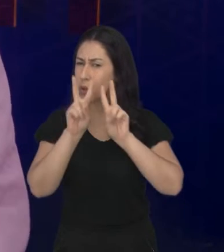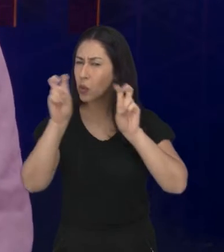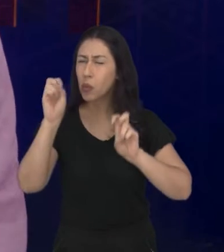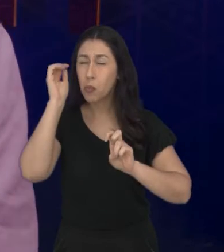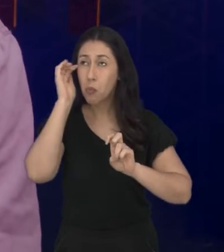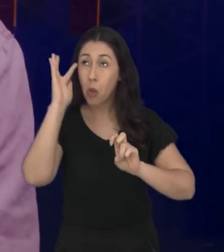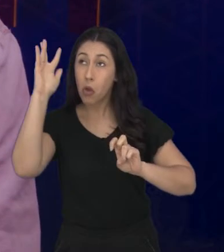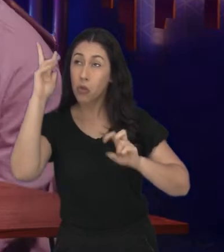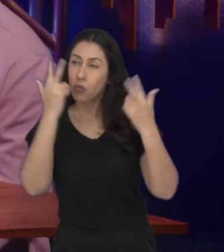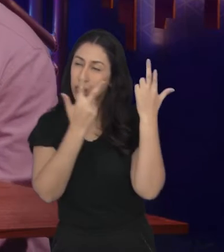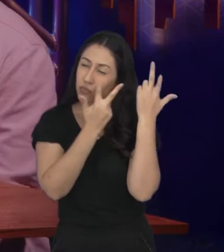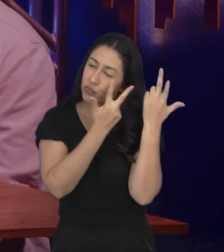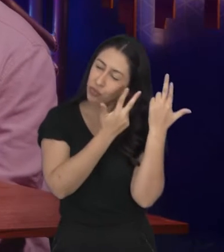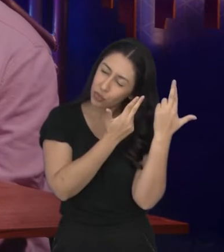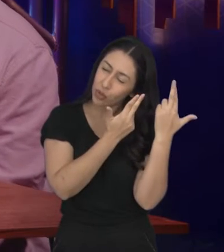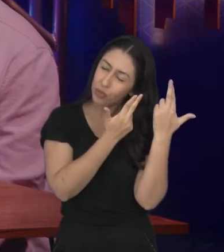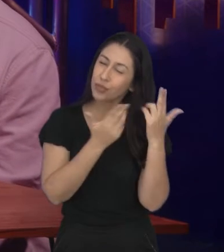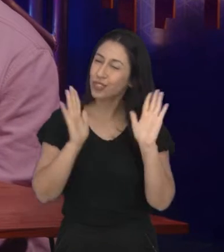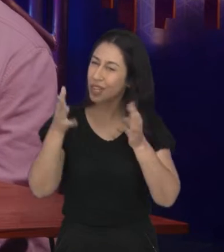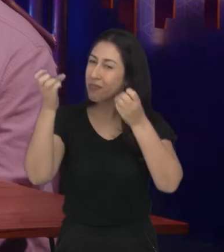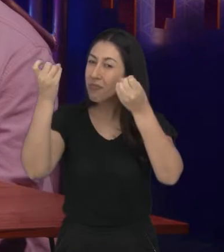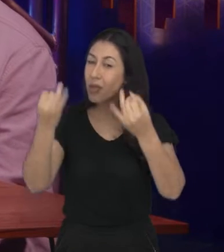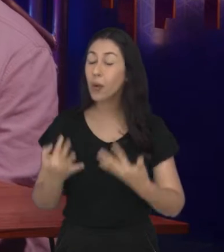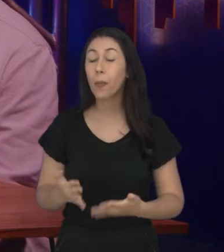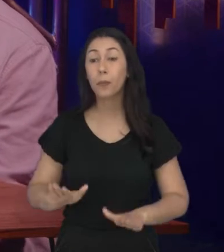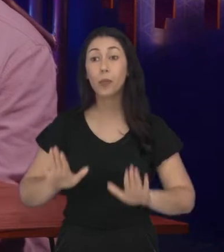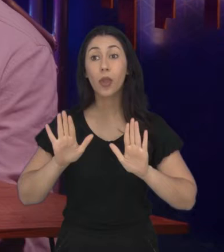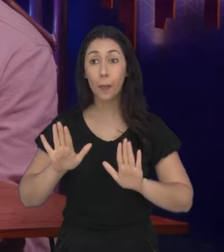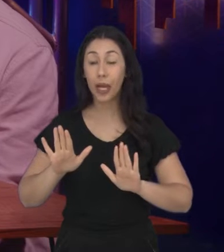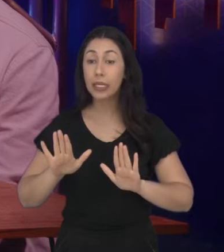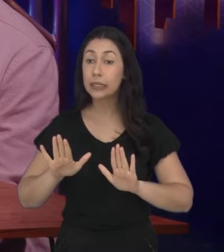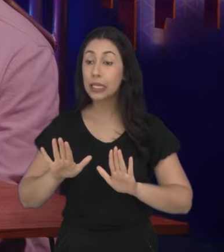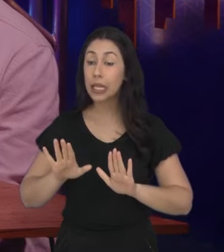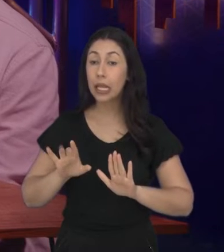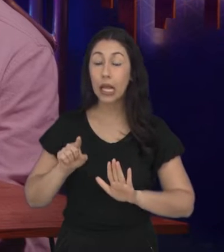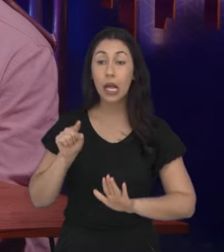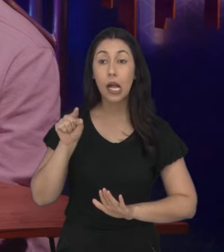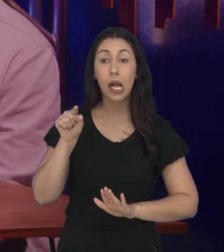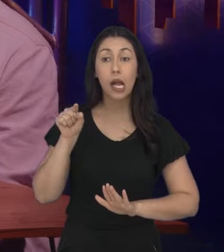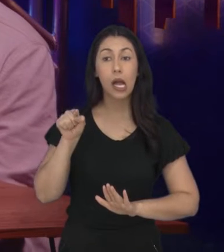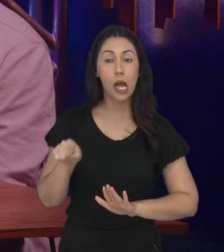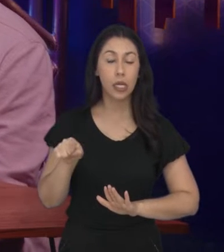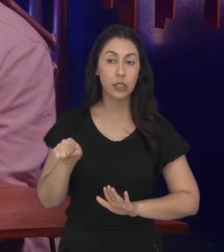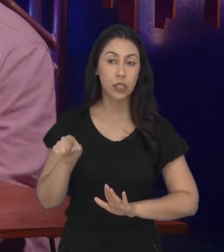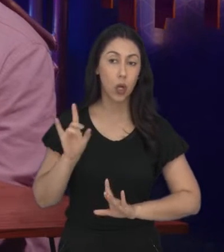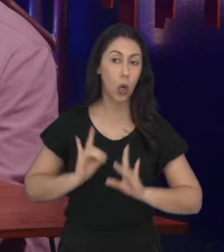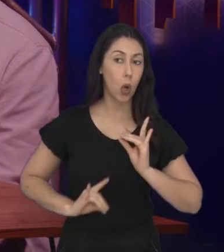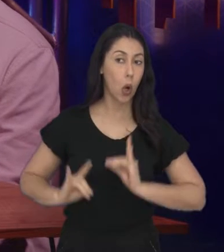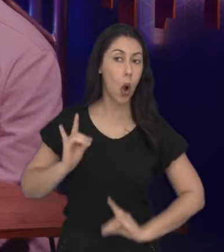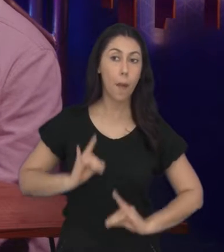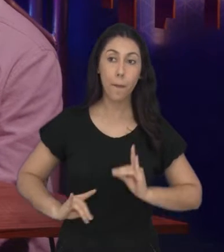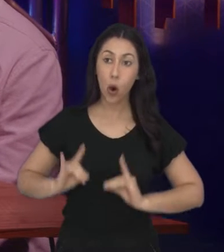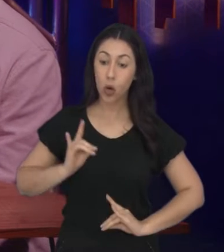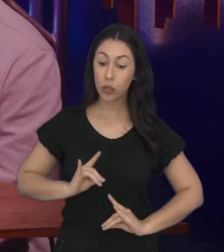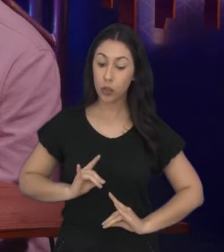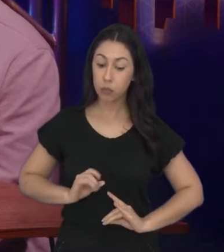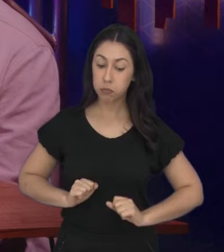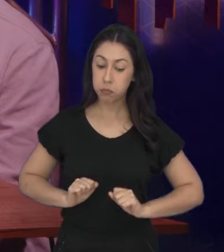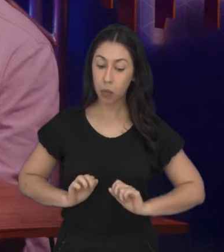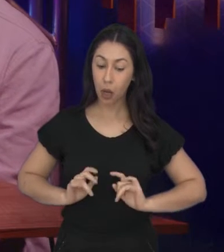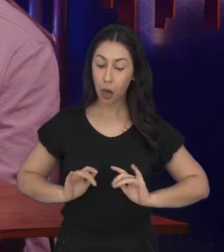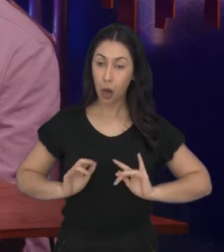episódio sobre sonhos e sonos. Mas esse hormônio, ele é liberado comumente no nosso